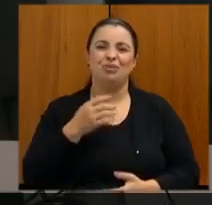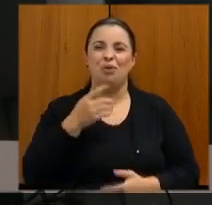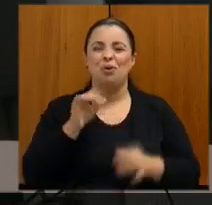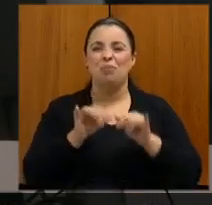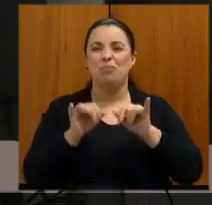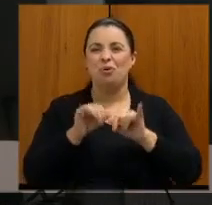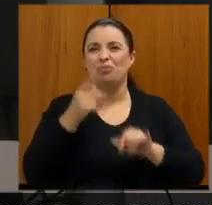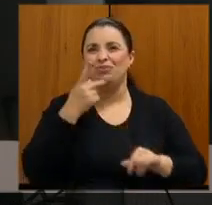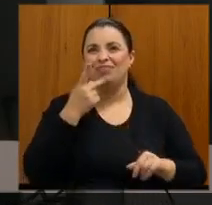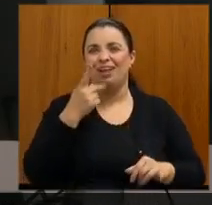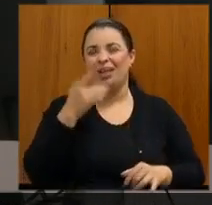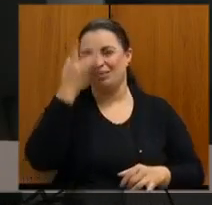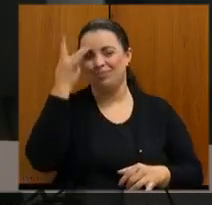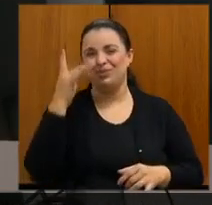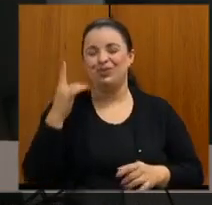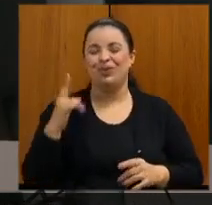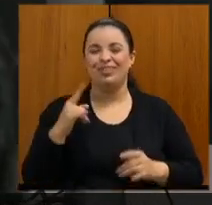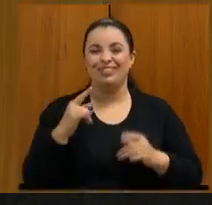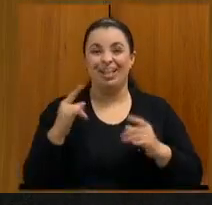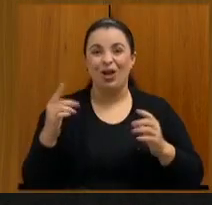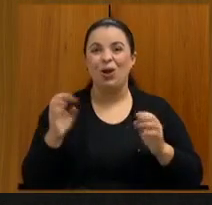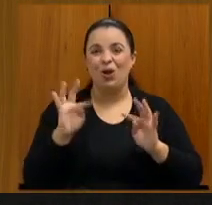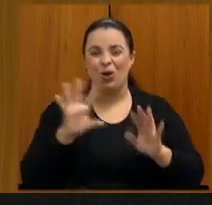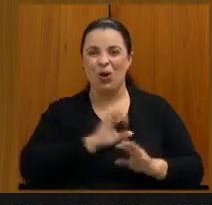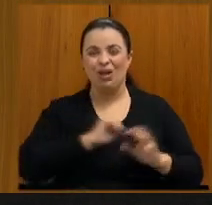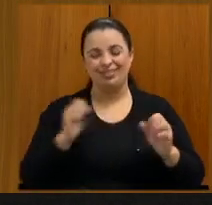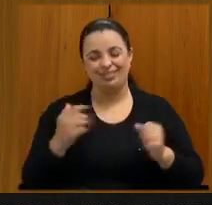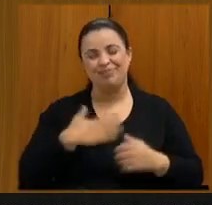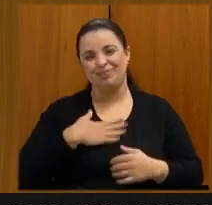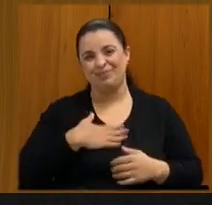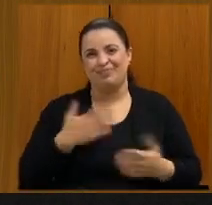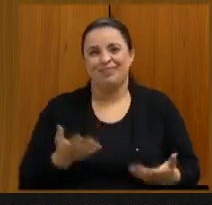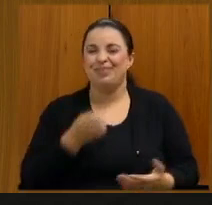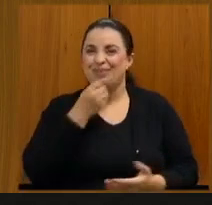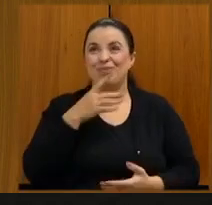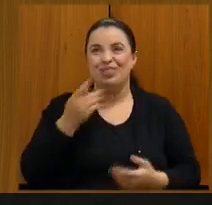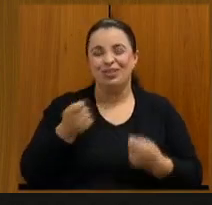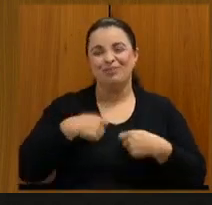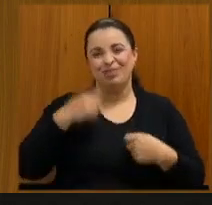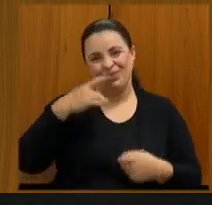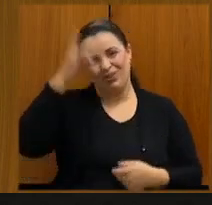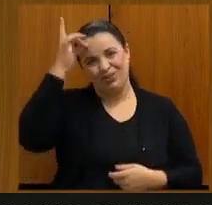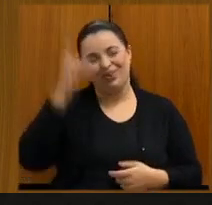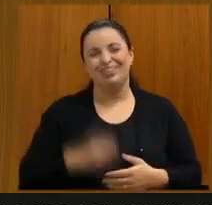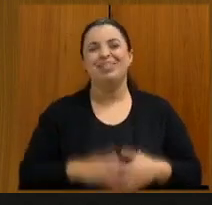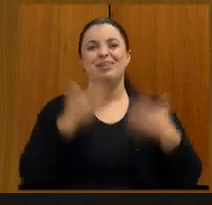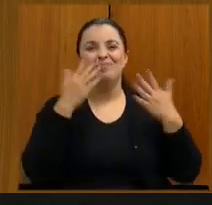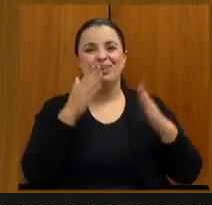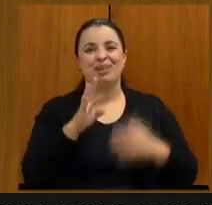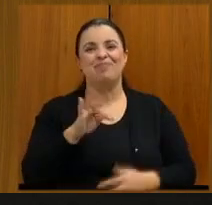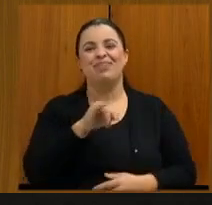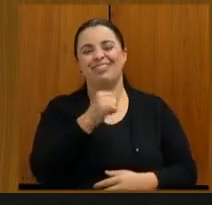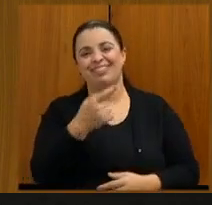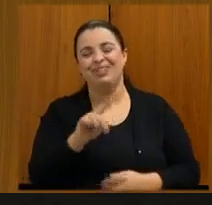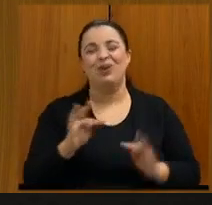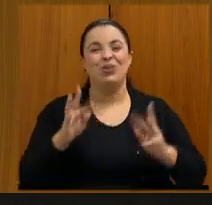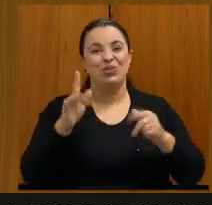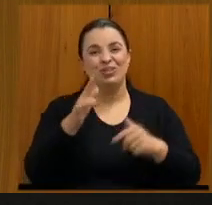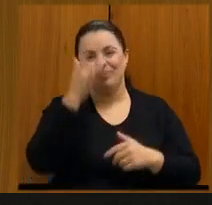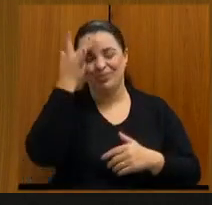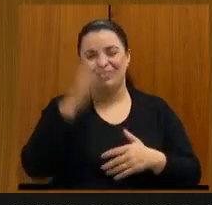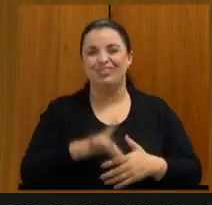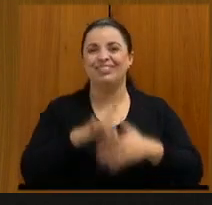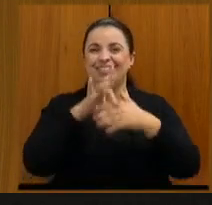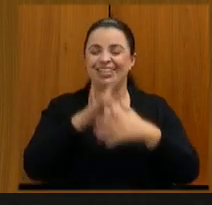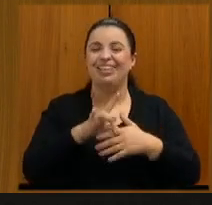que bom né Graças a Deus que Deus me deu esse dom em Parabéns seu Tião parabéns a todas as lideranças aí que